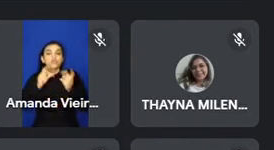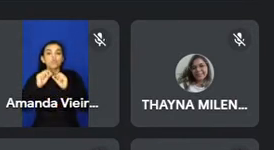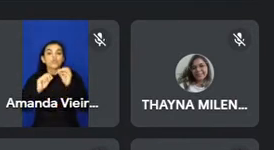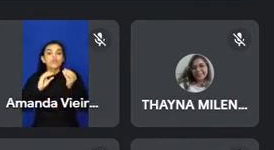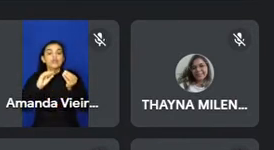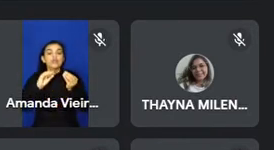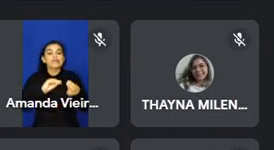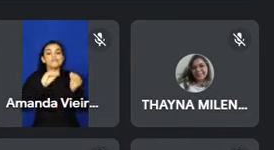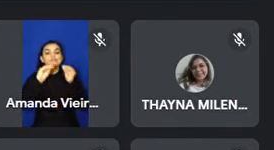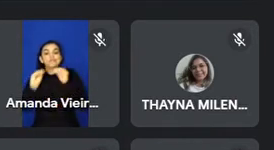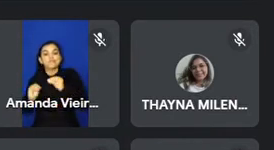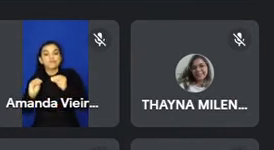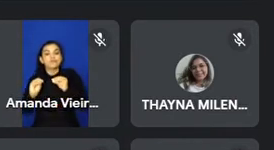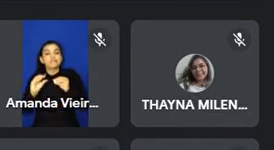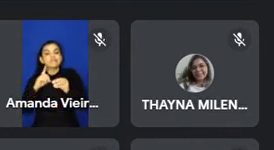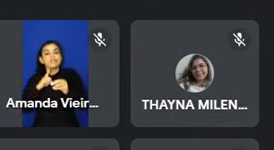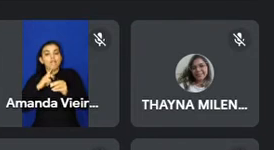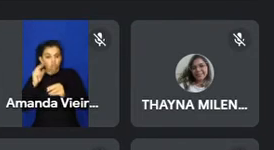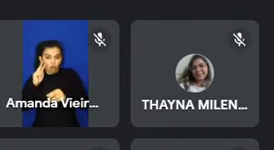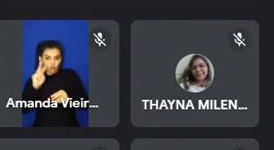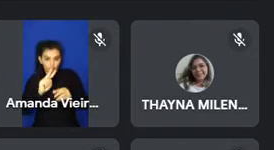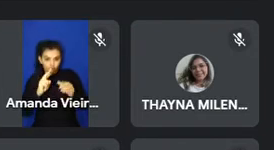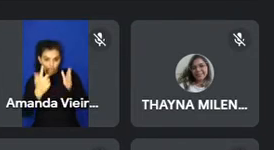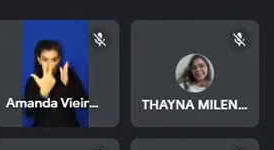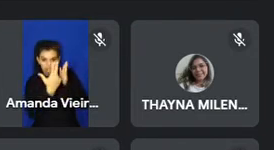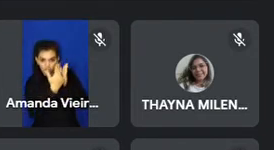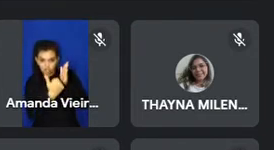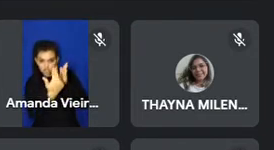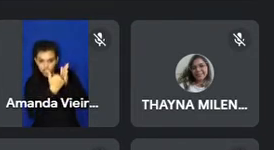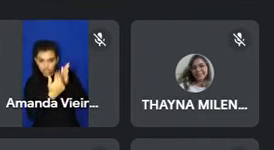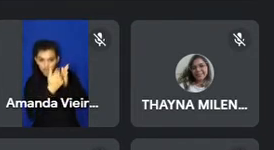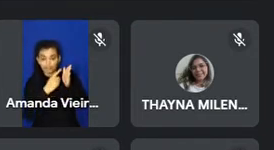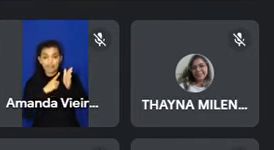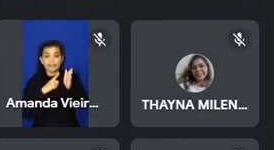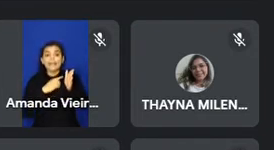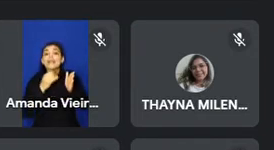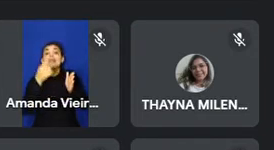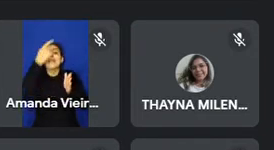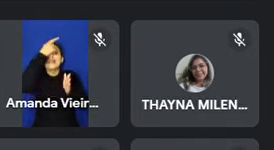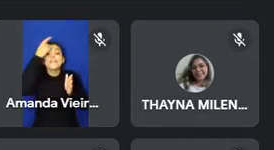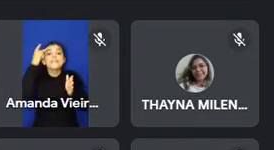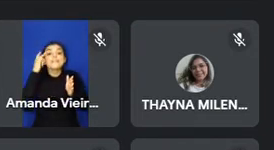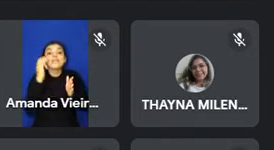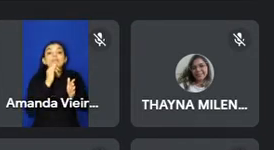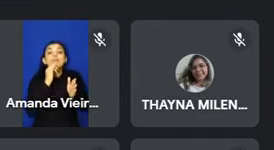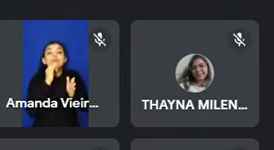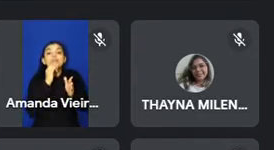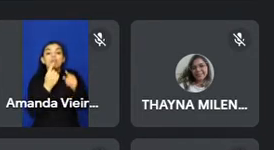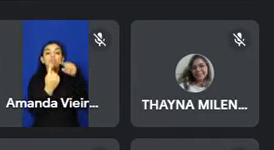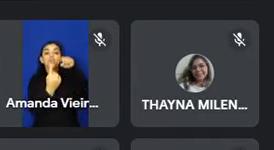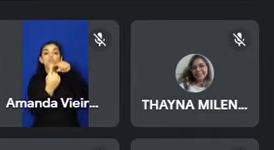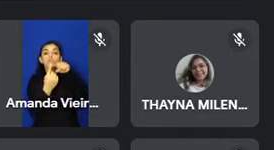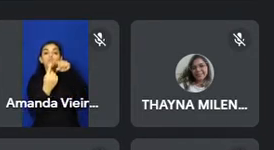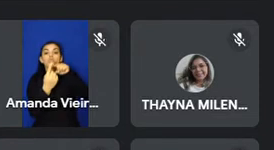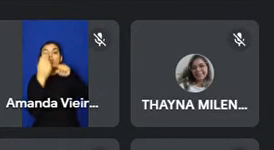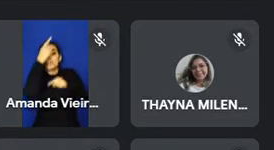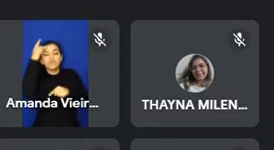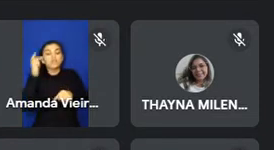a gente vê aqui na figura, no esqueminha que eu fiz, né? Esse indivíduo aqui, ele está infectado com o vírus X,